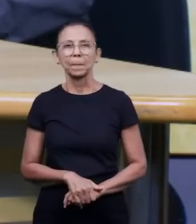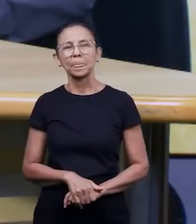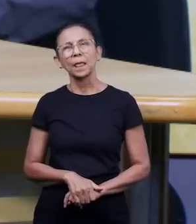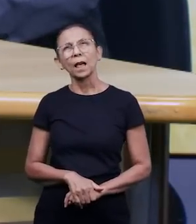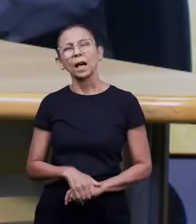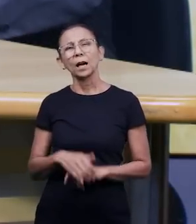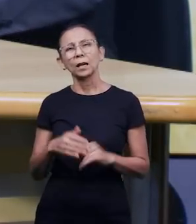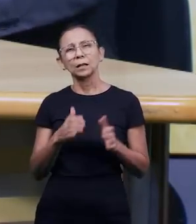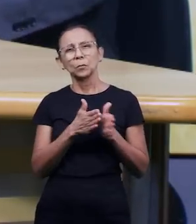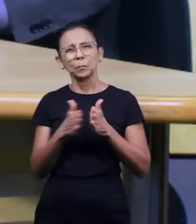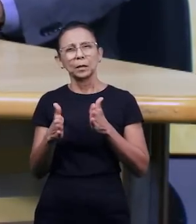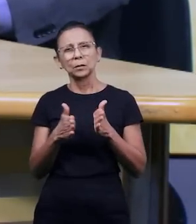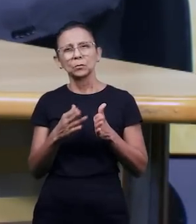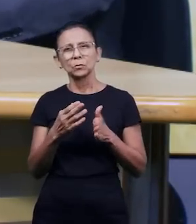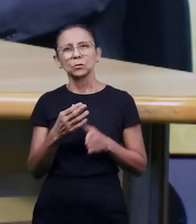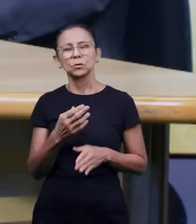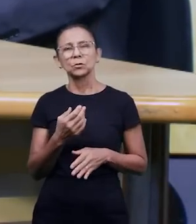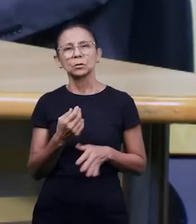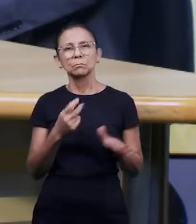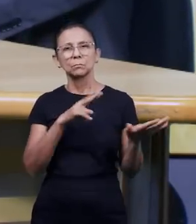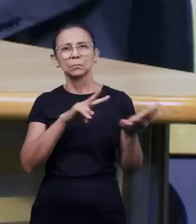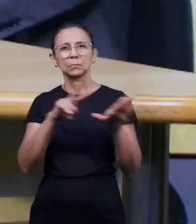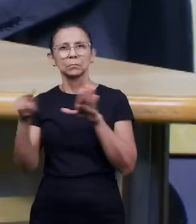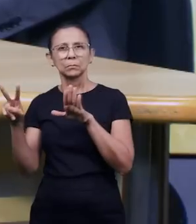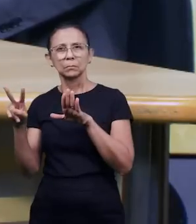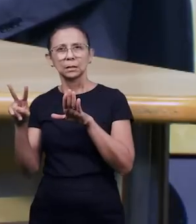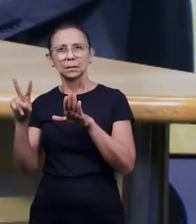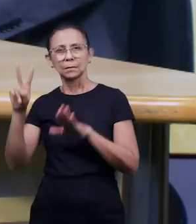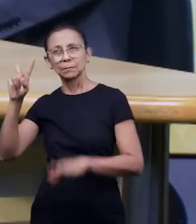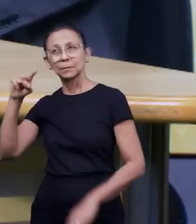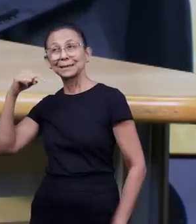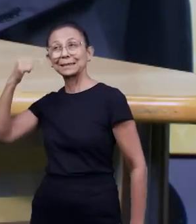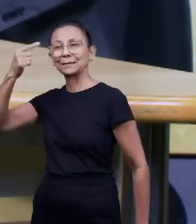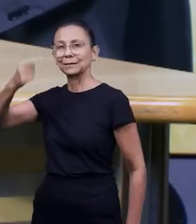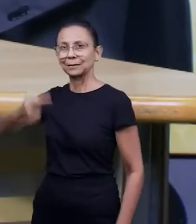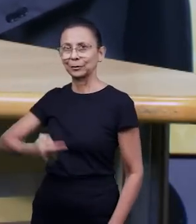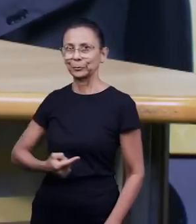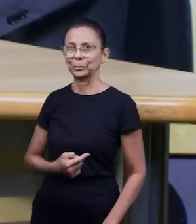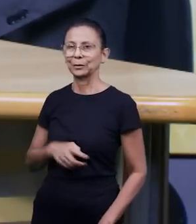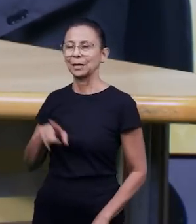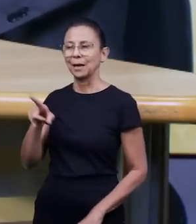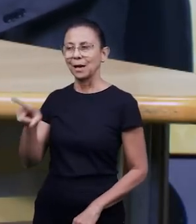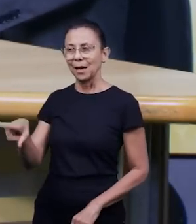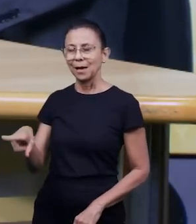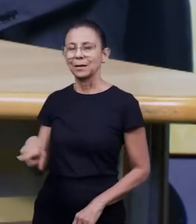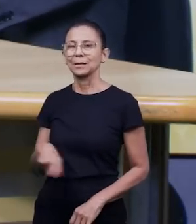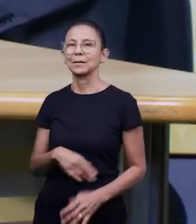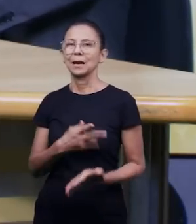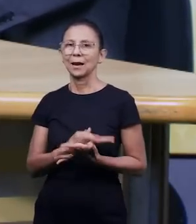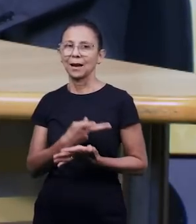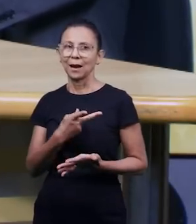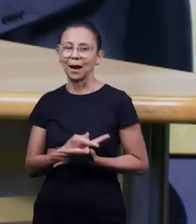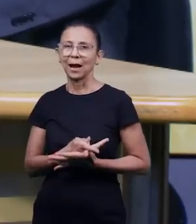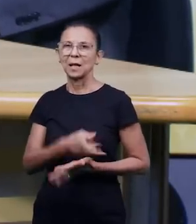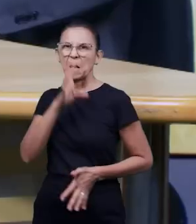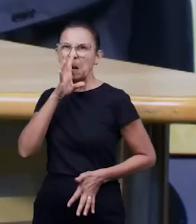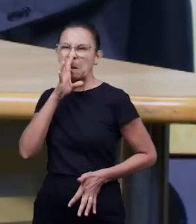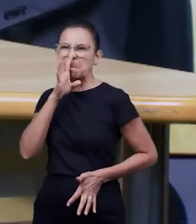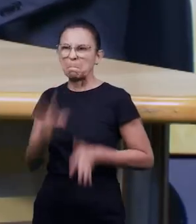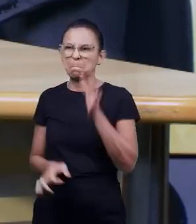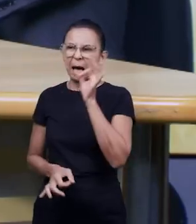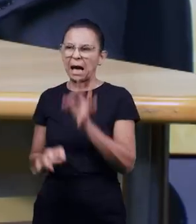Sabe quem vai te corrigir? Ele falou, não, pastor, ele pensou que eu ia dizer que era a esposa. Porque a esposa era uma serva de Deus e tal. E